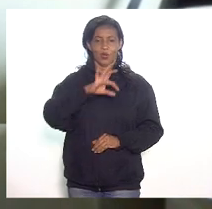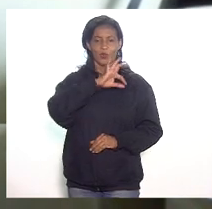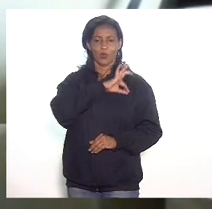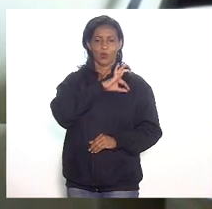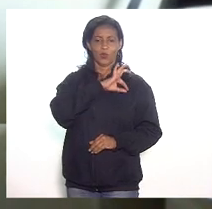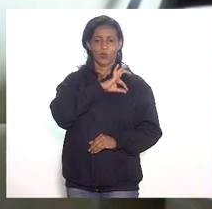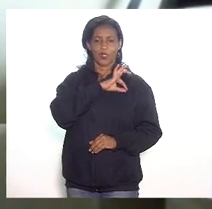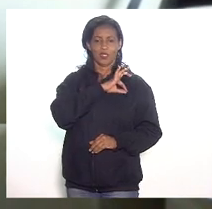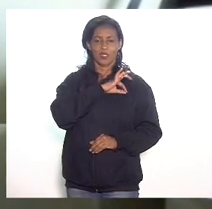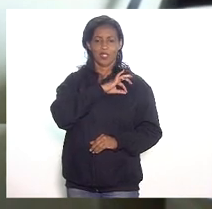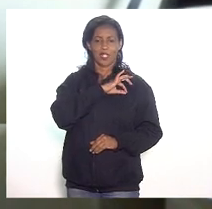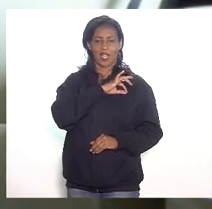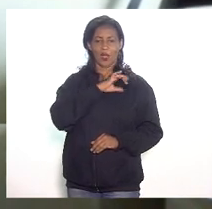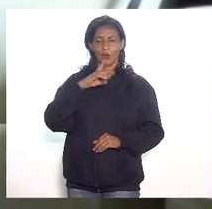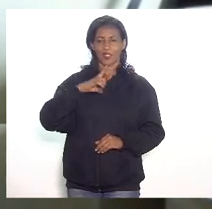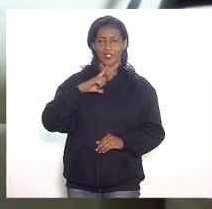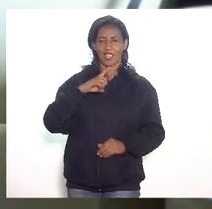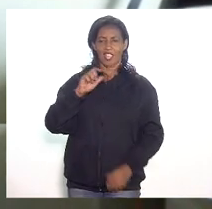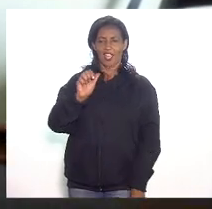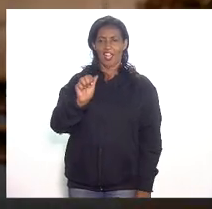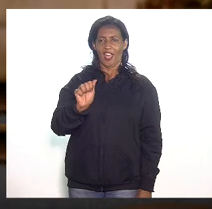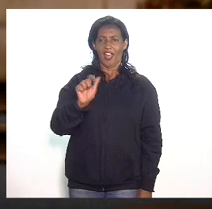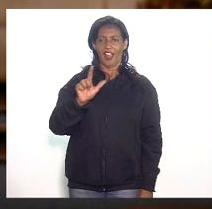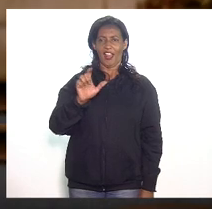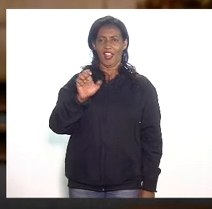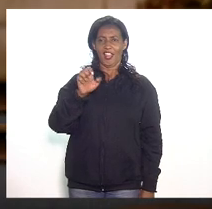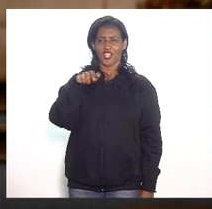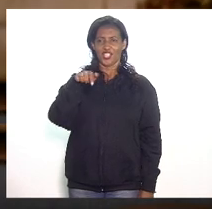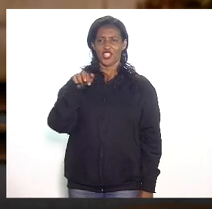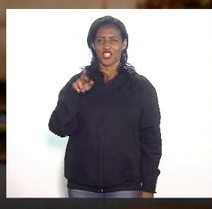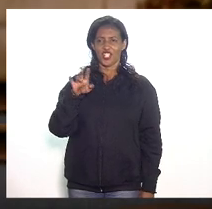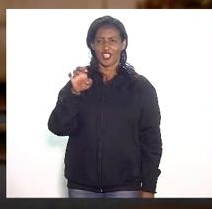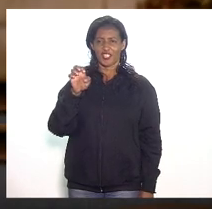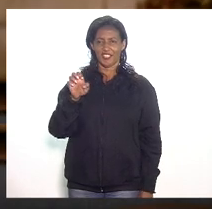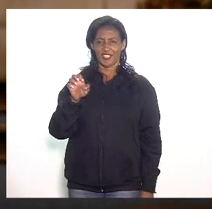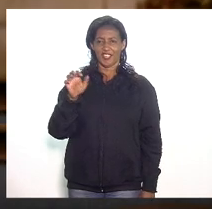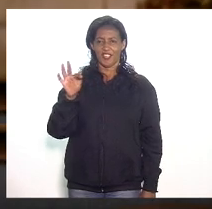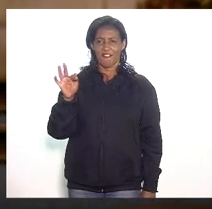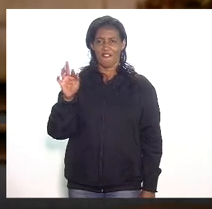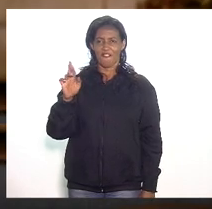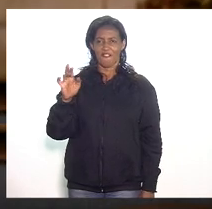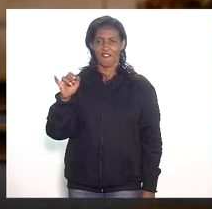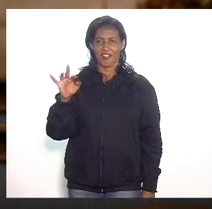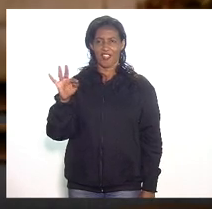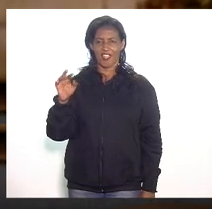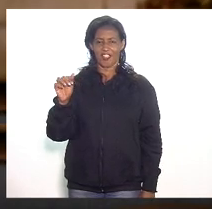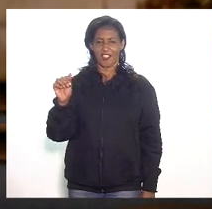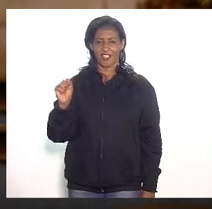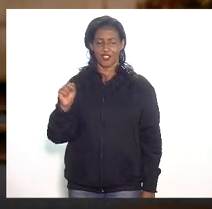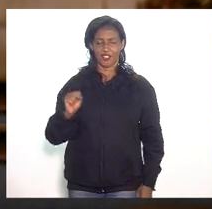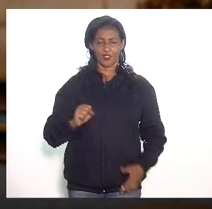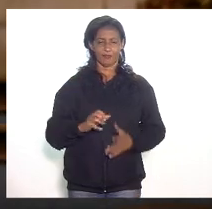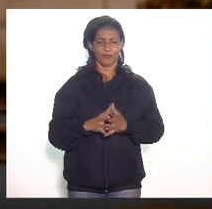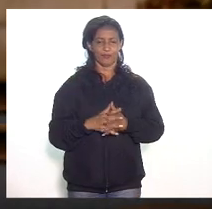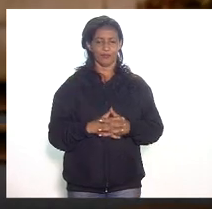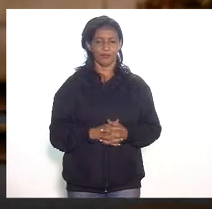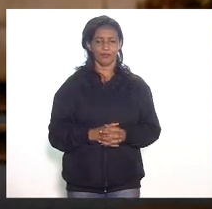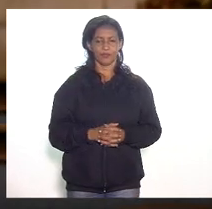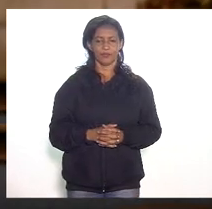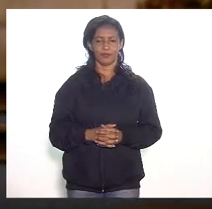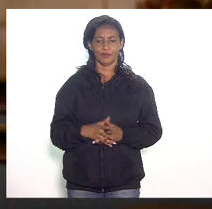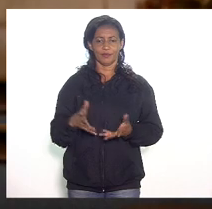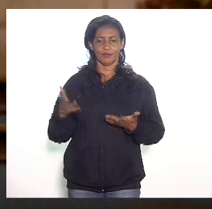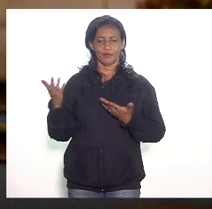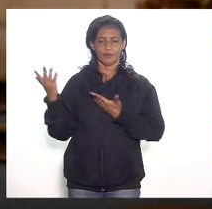Alexandre Freitas. O esqueceu. Ah, é, é. Outro. Outro. Com a palavra, com a palavra,